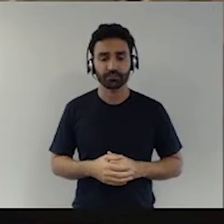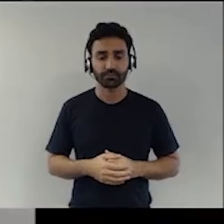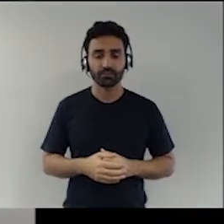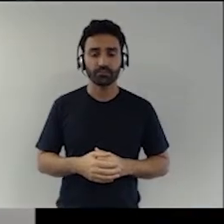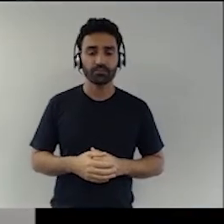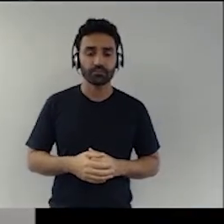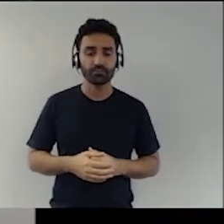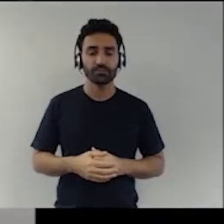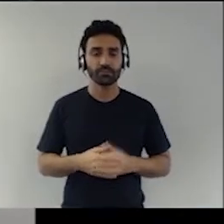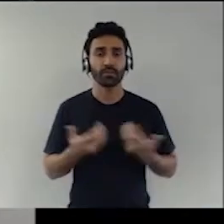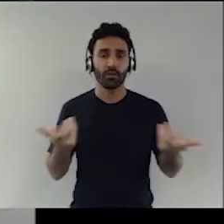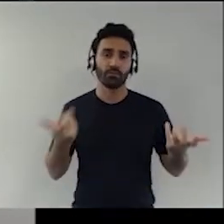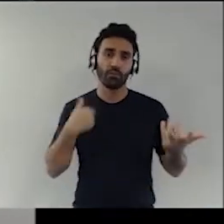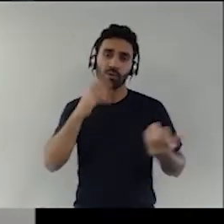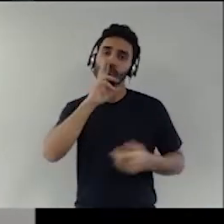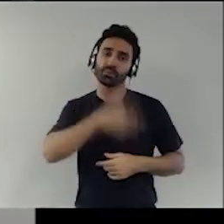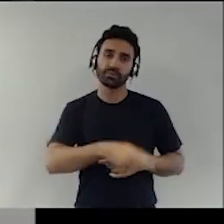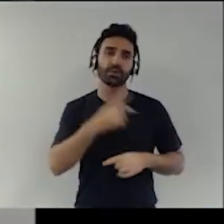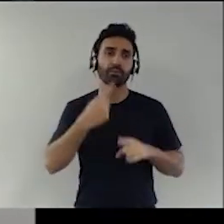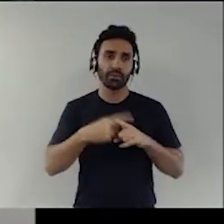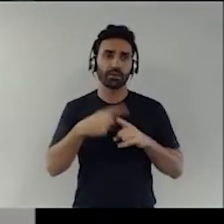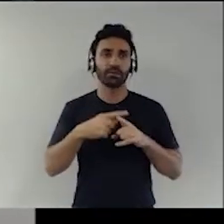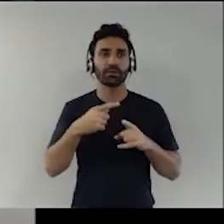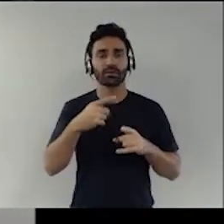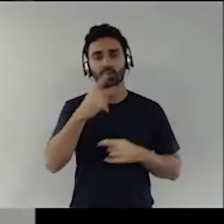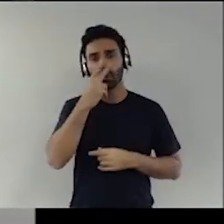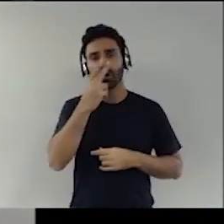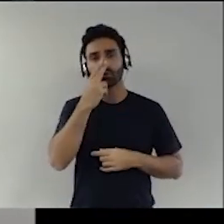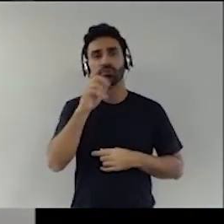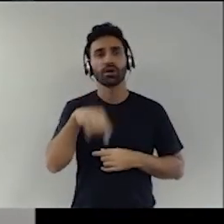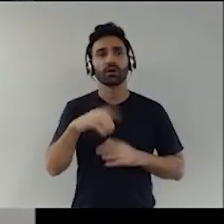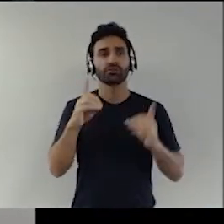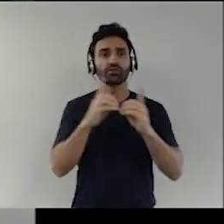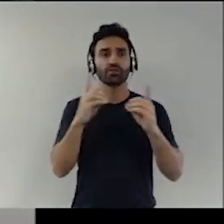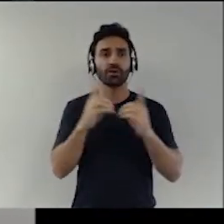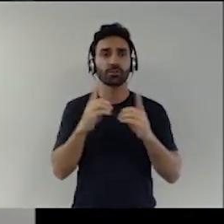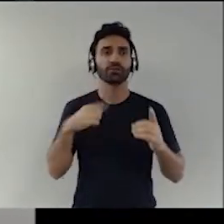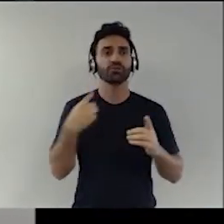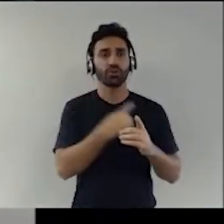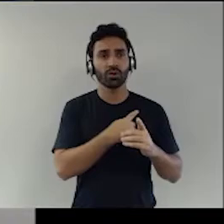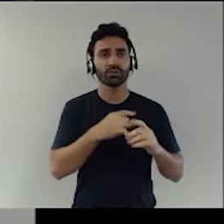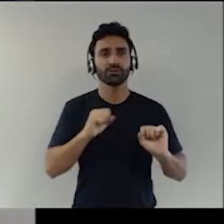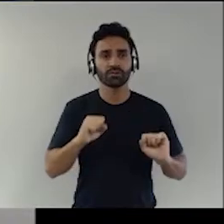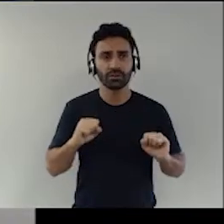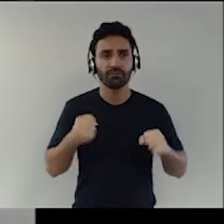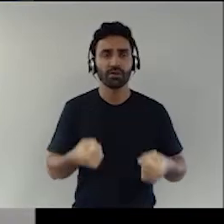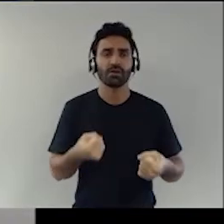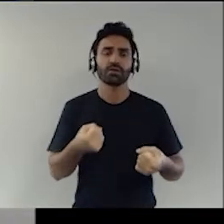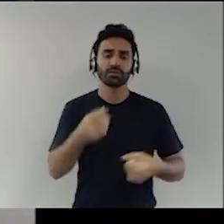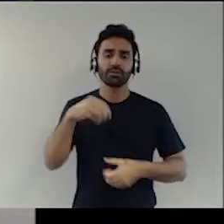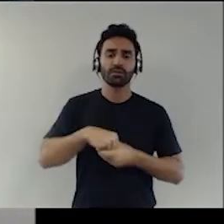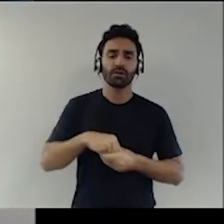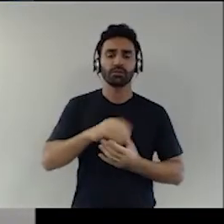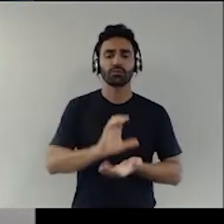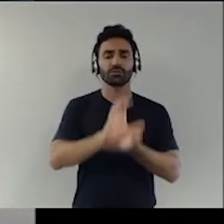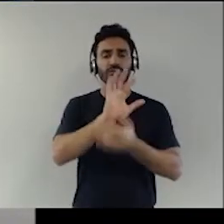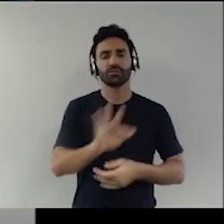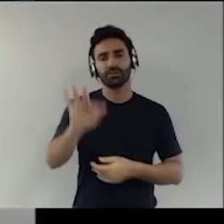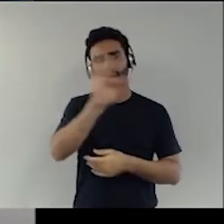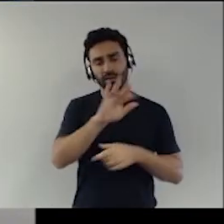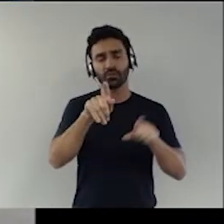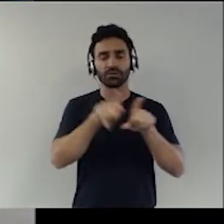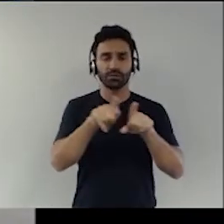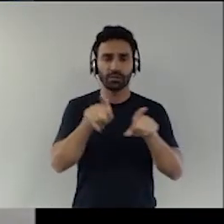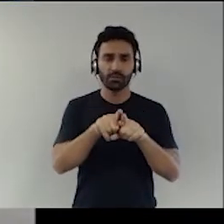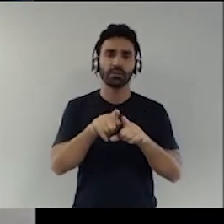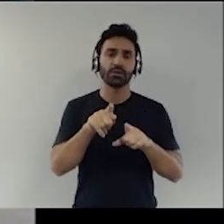Bom, eu vou responder pelo que entendo que é a dinâmica, inclusive, nossa de defesa no Conselho Federal e nas seccionais